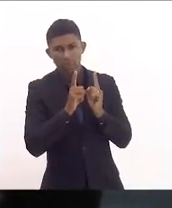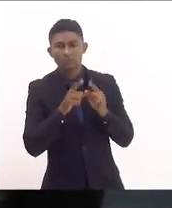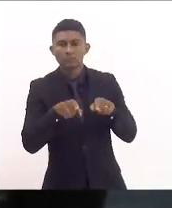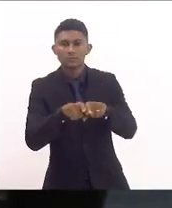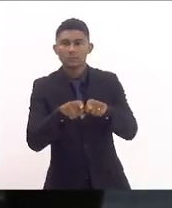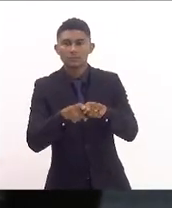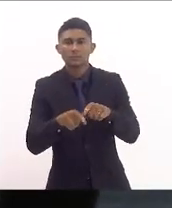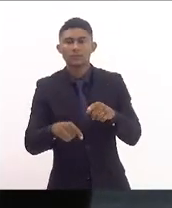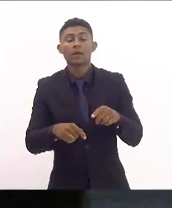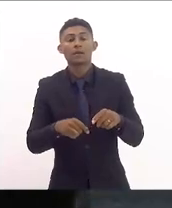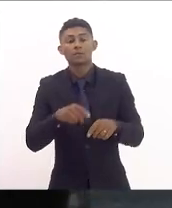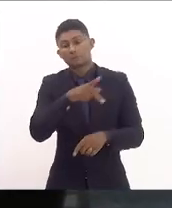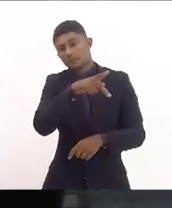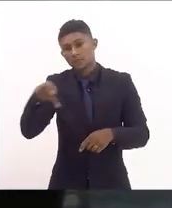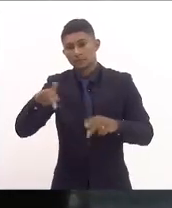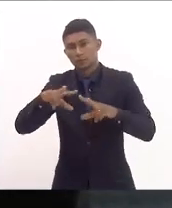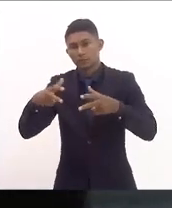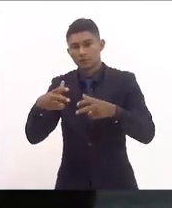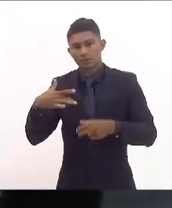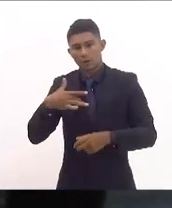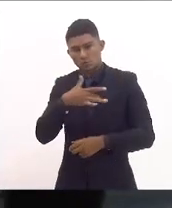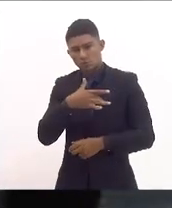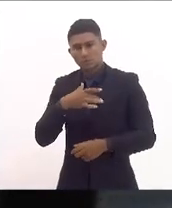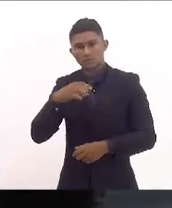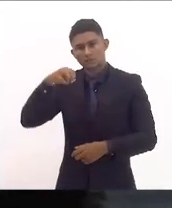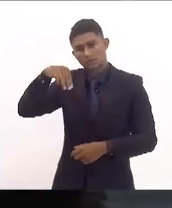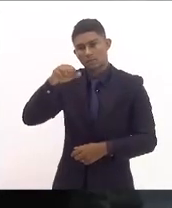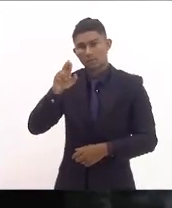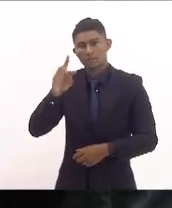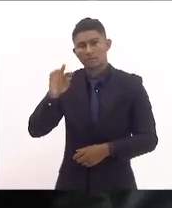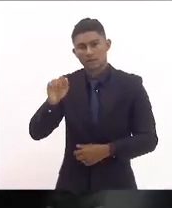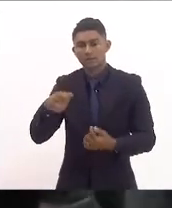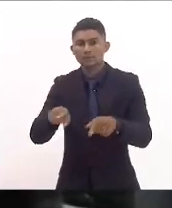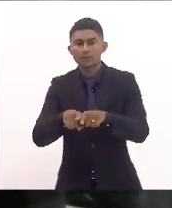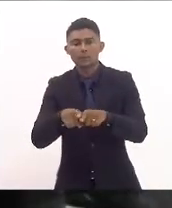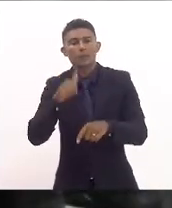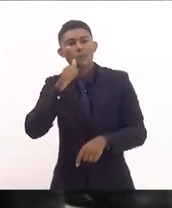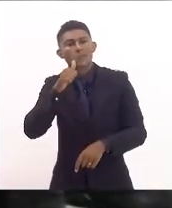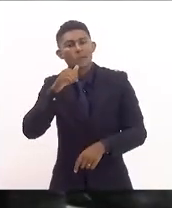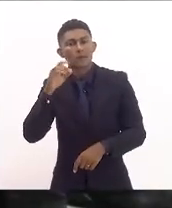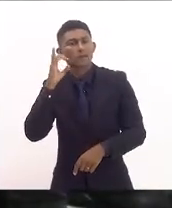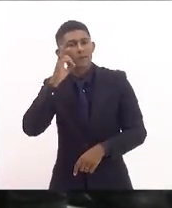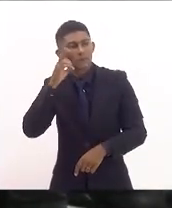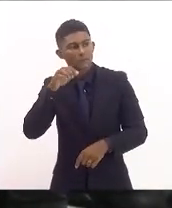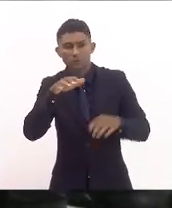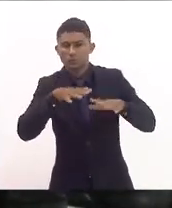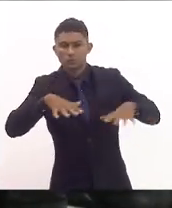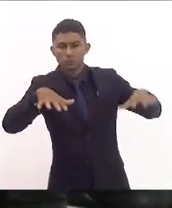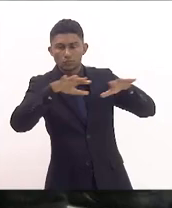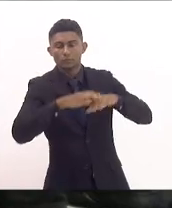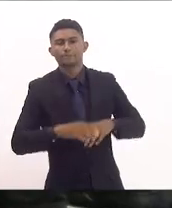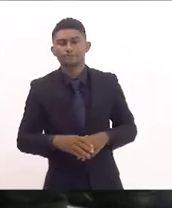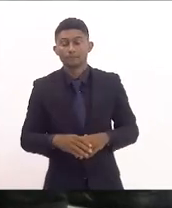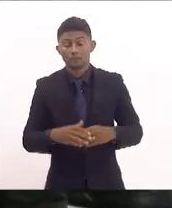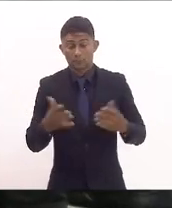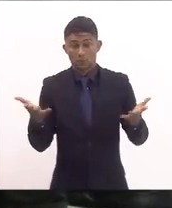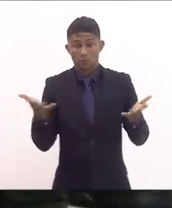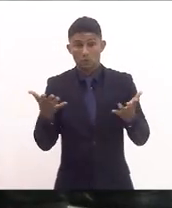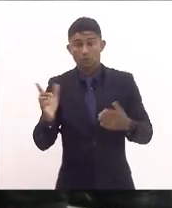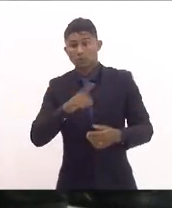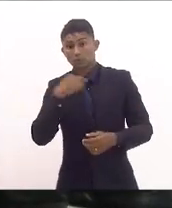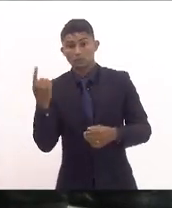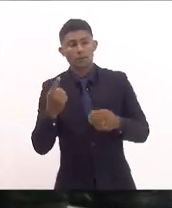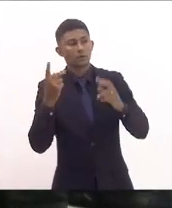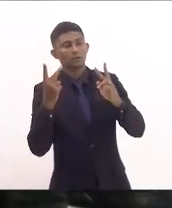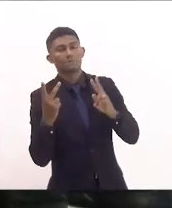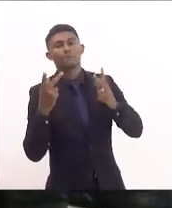da nossa presidenta da comissão de saúde deputada Martha Rocha e as deputadas aqui dessa casa nós estivemos hoje numa visita